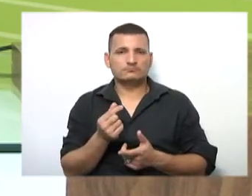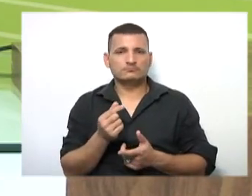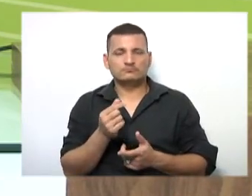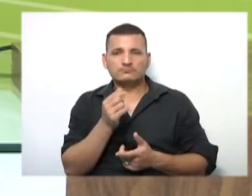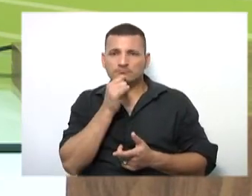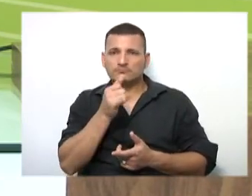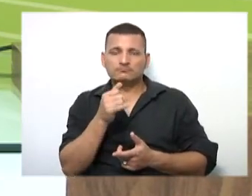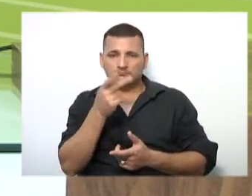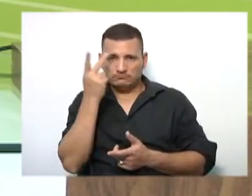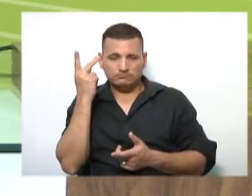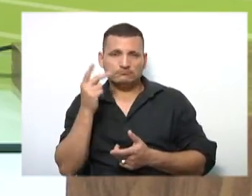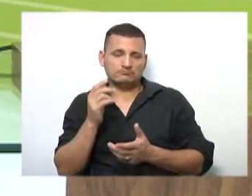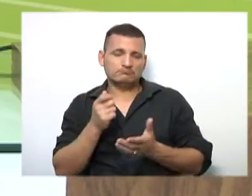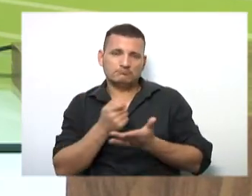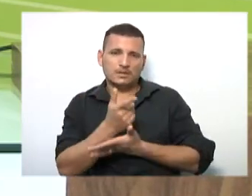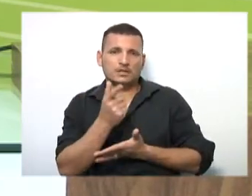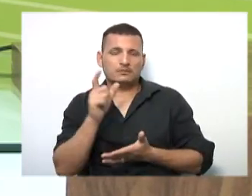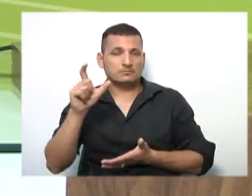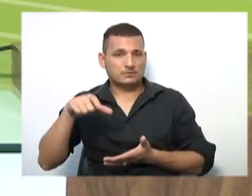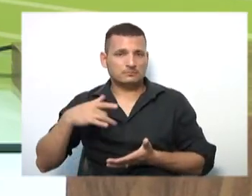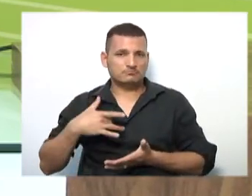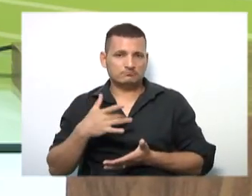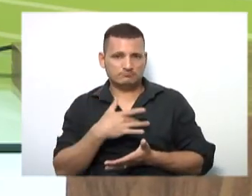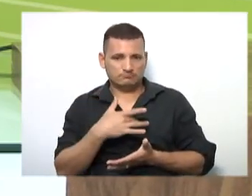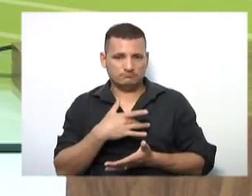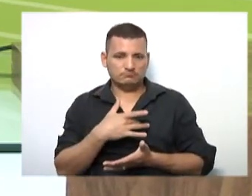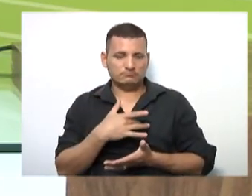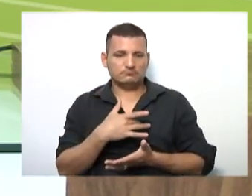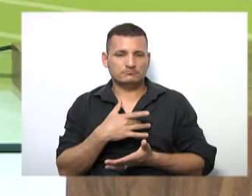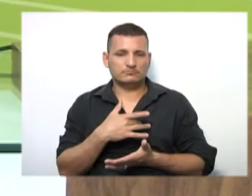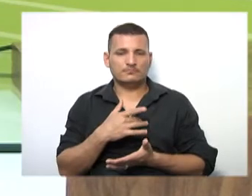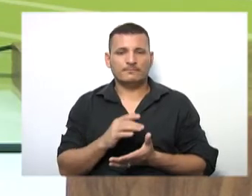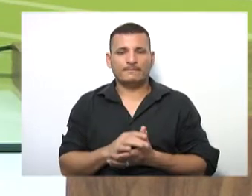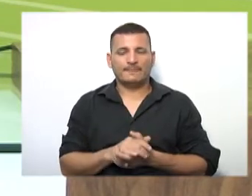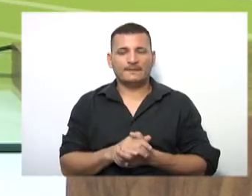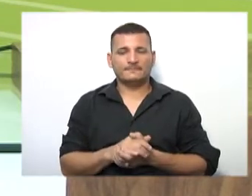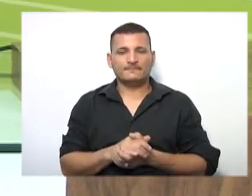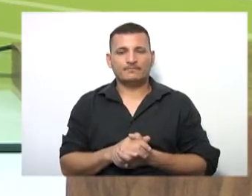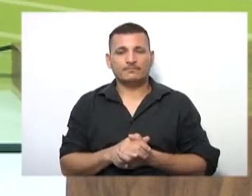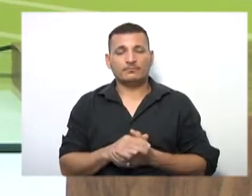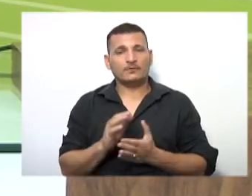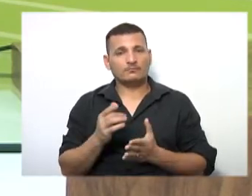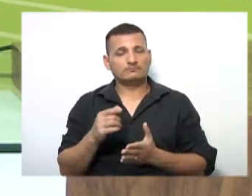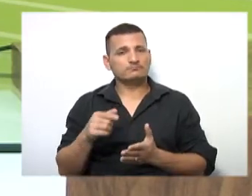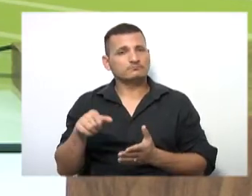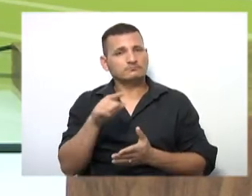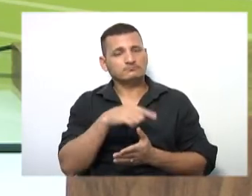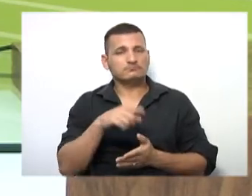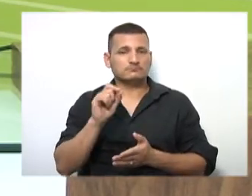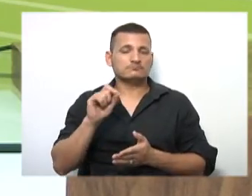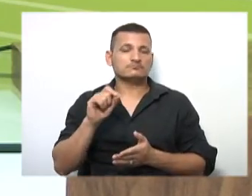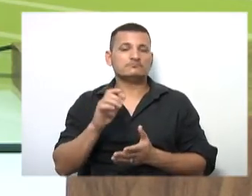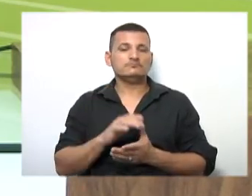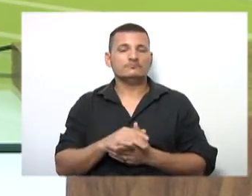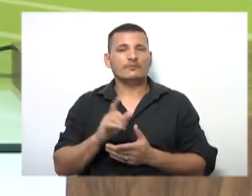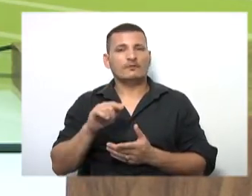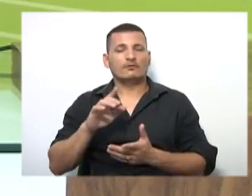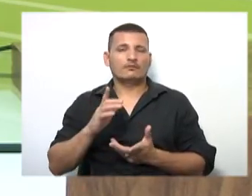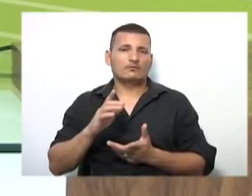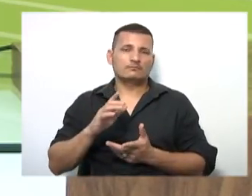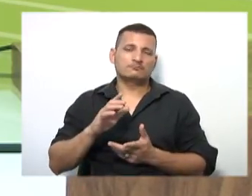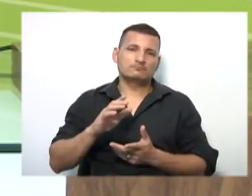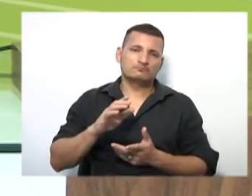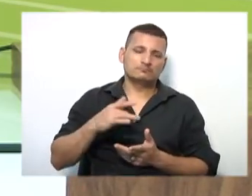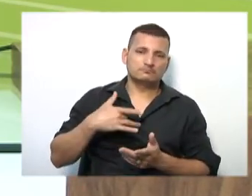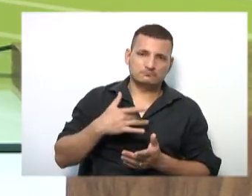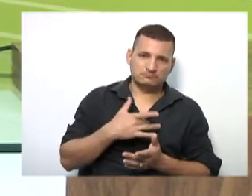esse serviço. No caso, o contratante é quem tem um plano de saúde, né? E eles são uma alternativa para planos de saúde mais convencionais, por